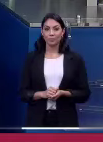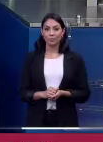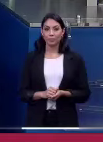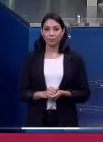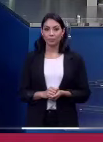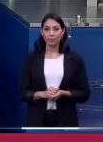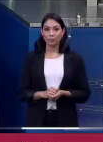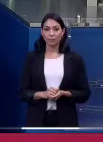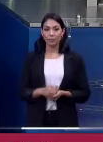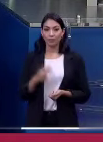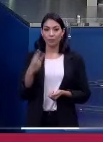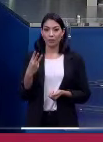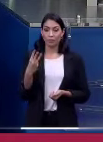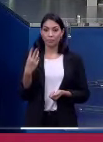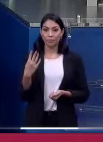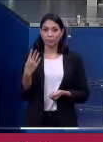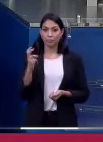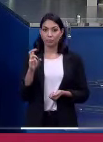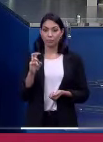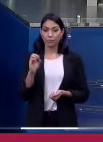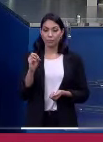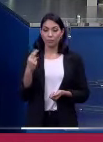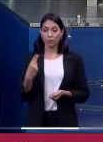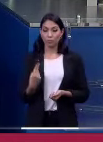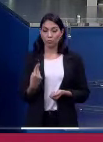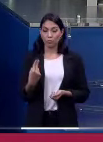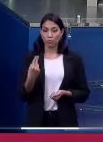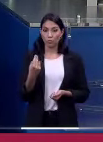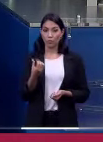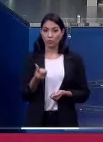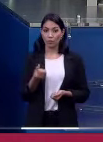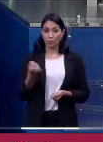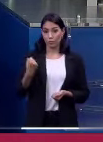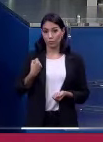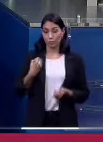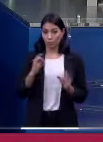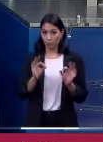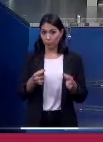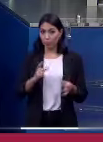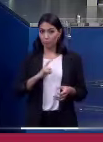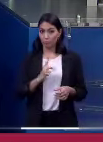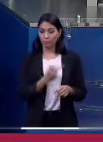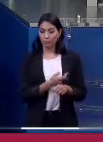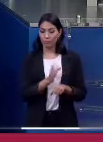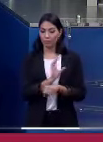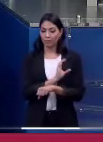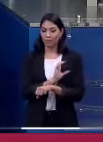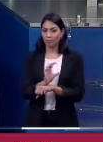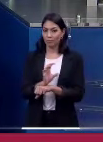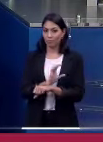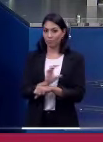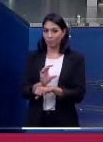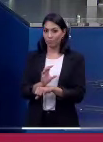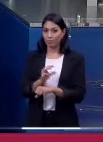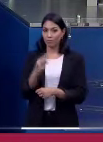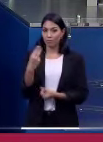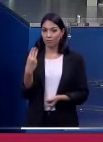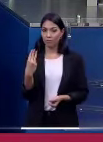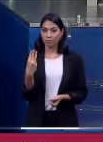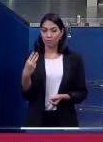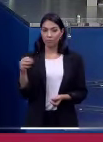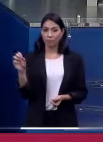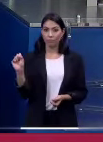você ganha acertando 3, 4, 5 ou 6 números na dupla Sena, bola cinza número 38,